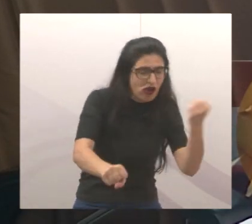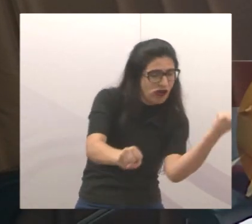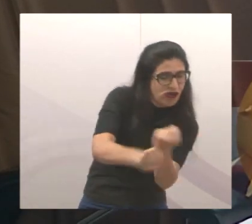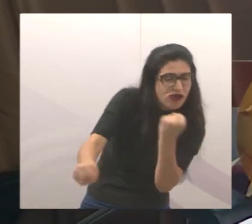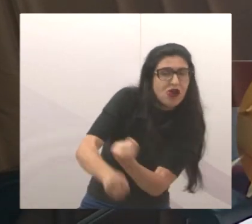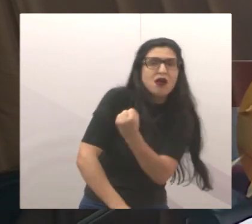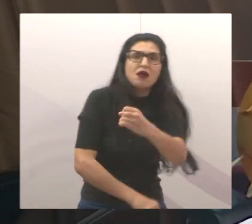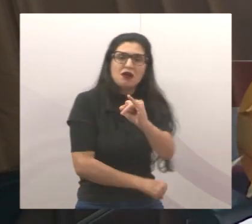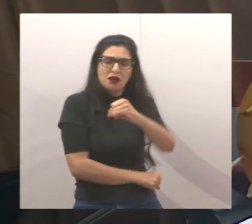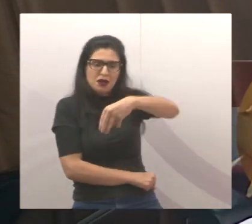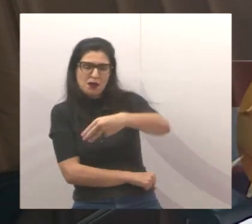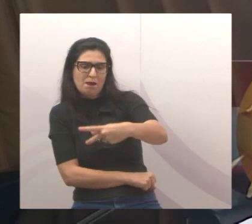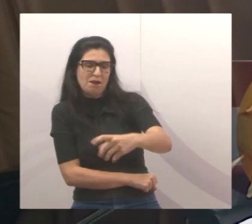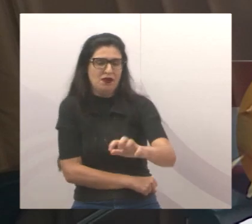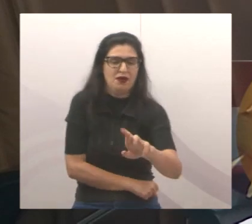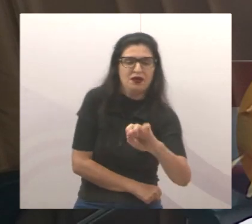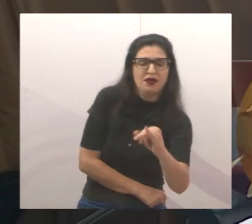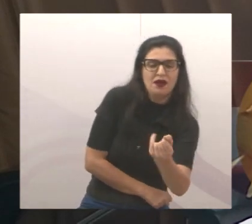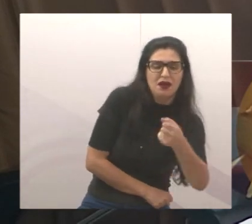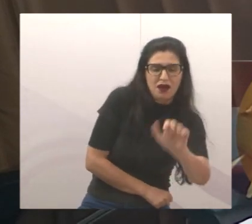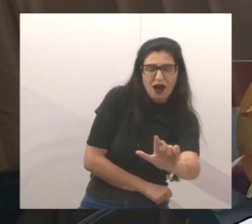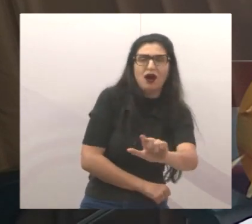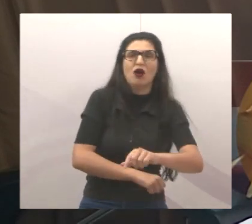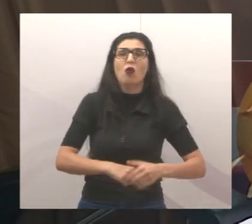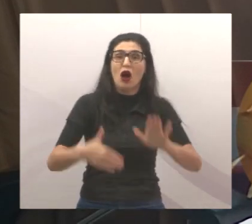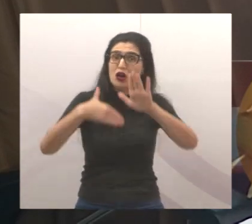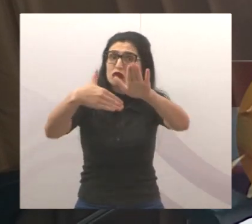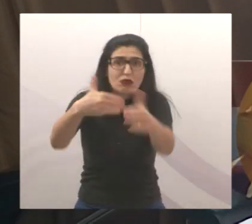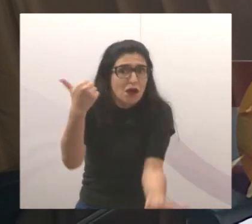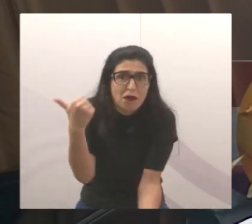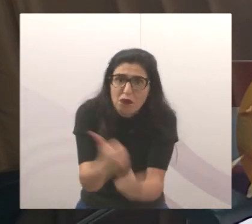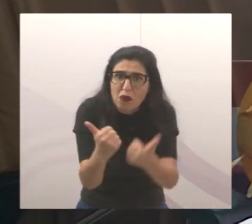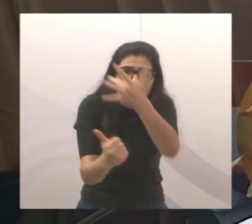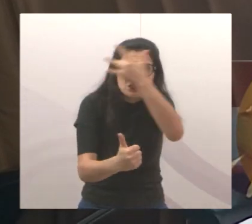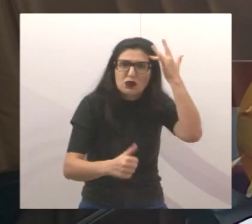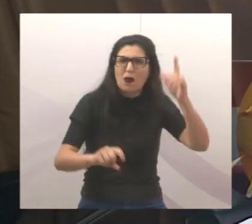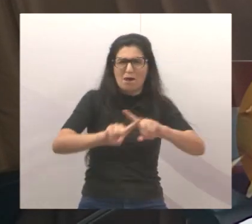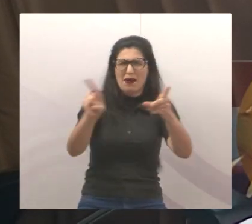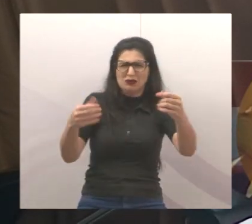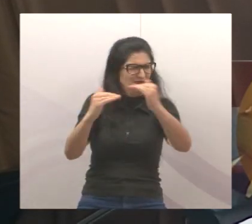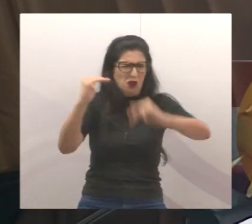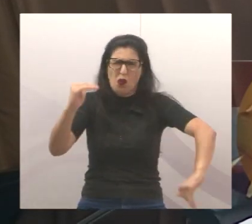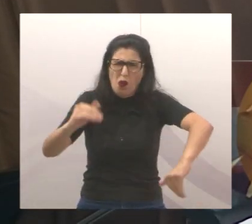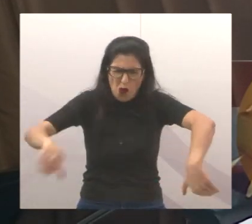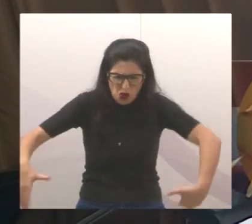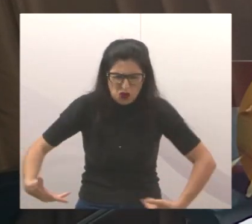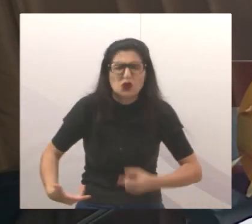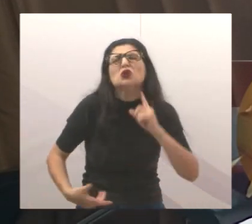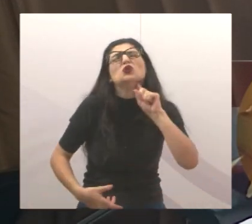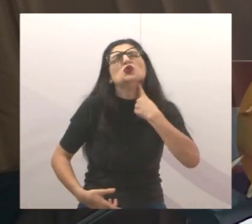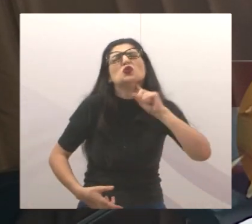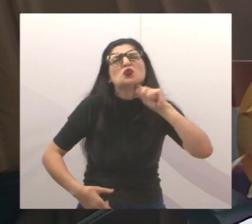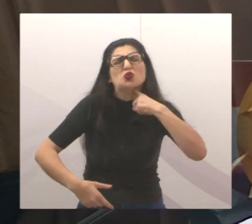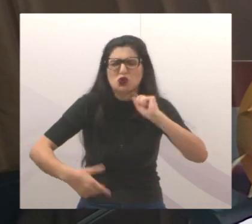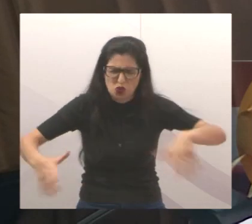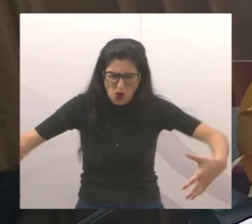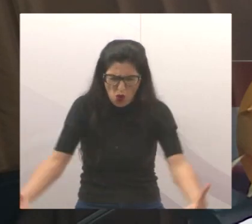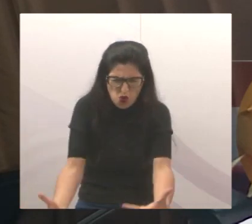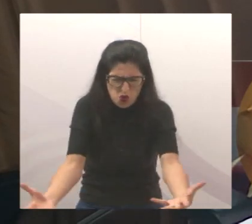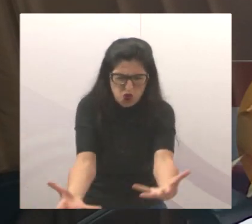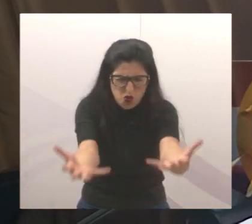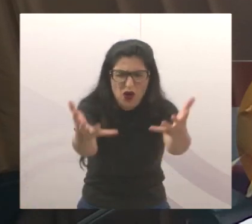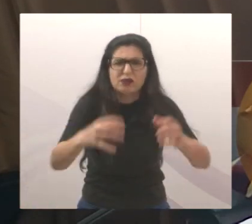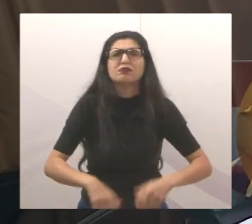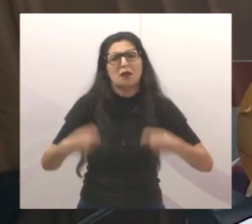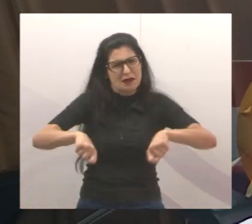isso. Mas é mais agravante o esgoto a céu aberto nas portas da casa. É questão de saúde, é questão